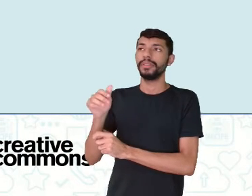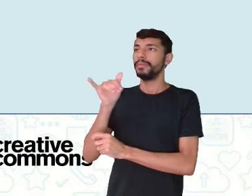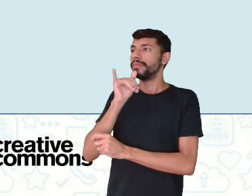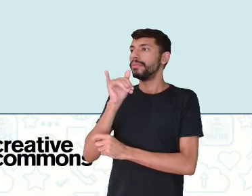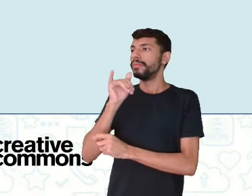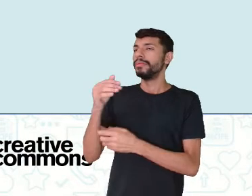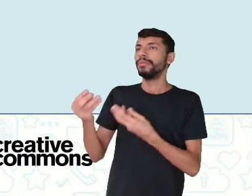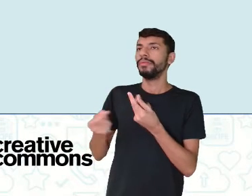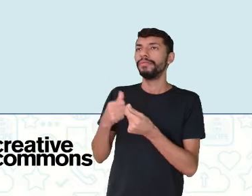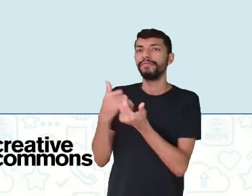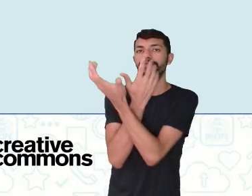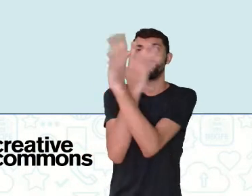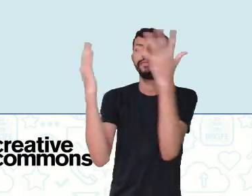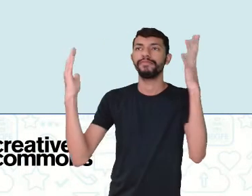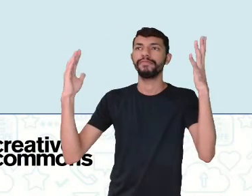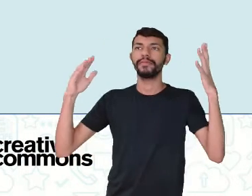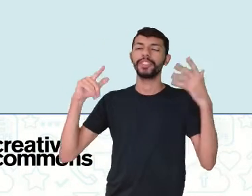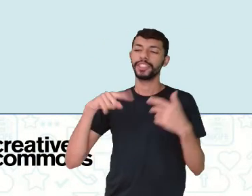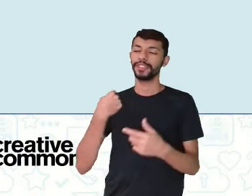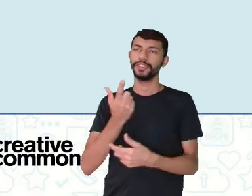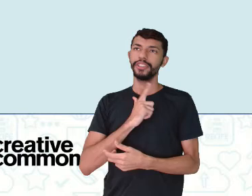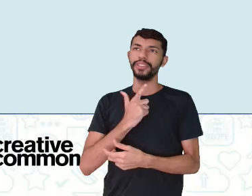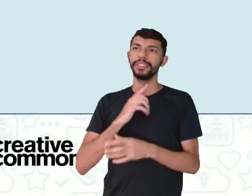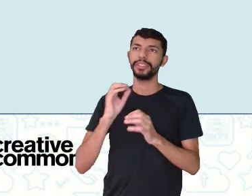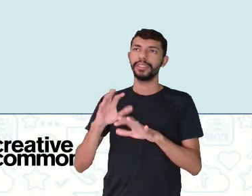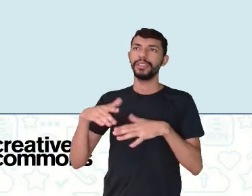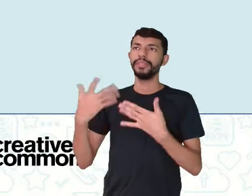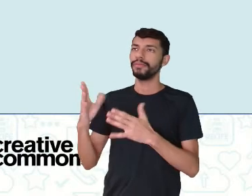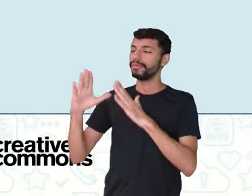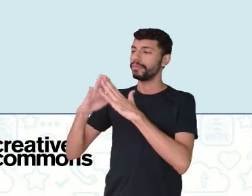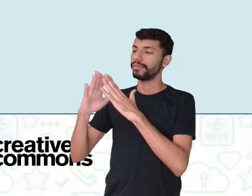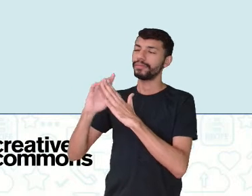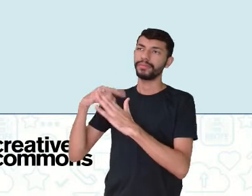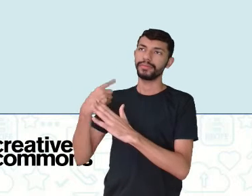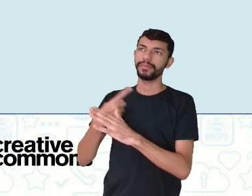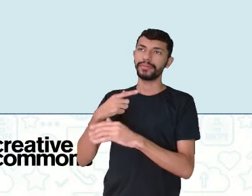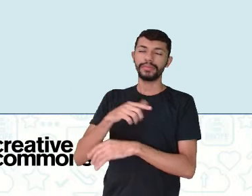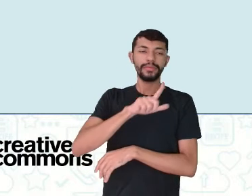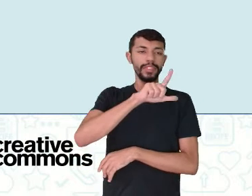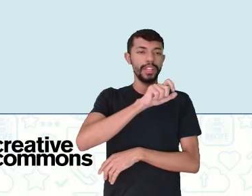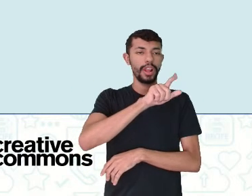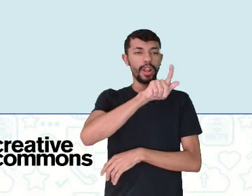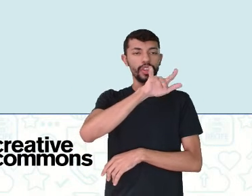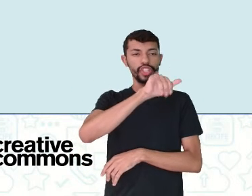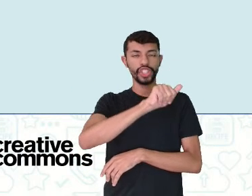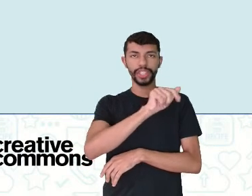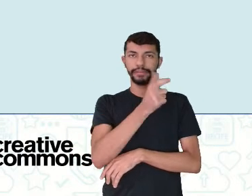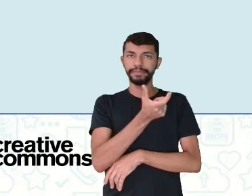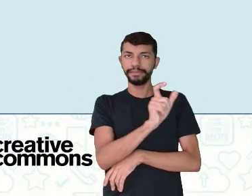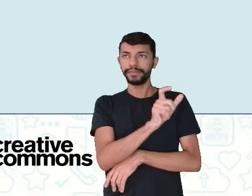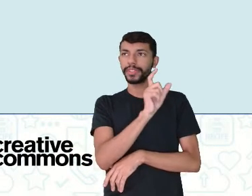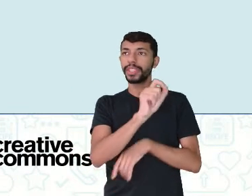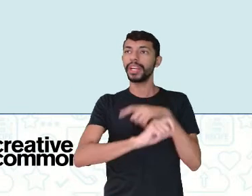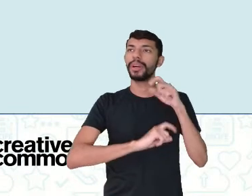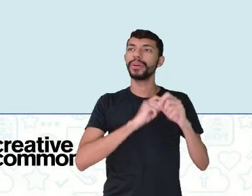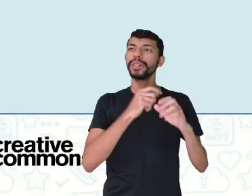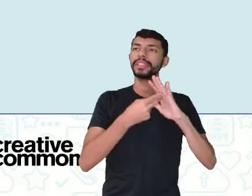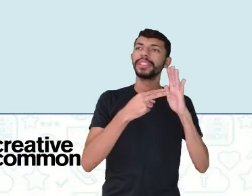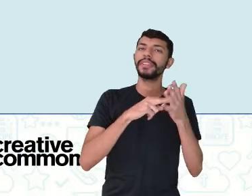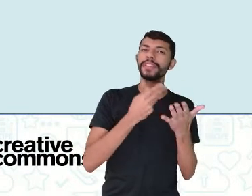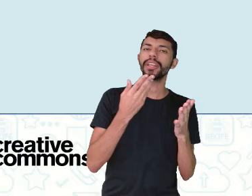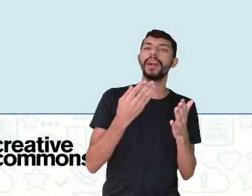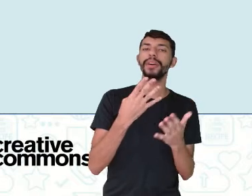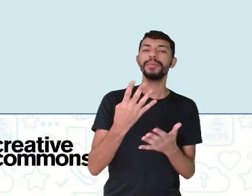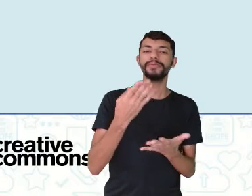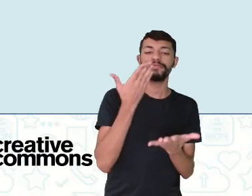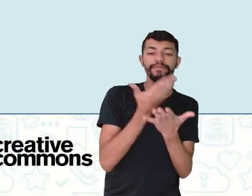essa rica natureza que nós dispomos. Então, a nossa casa. E logia, logos, né, que quer dizer saber, estudar.